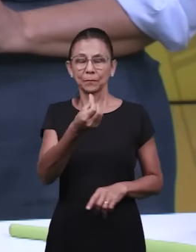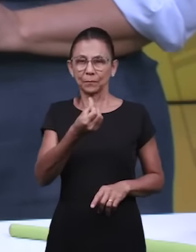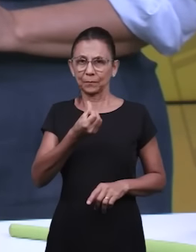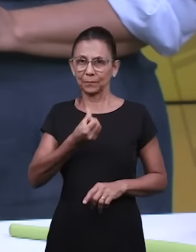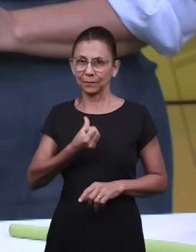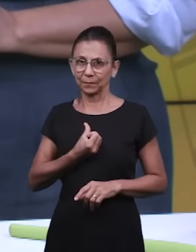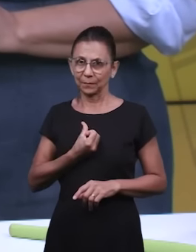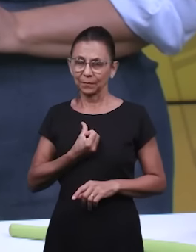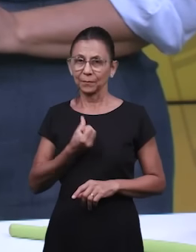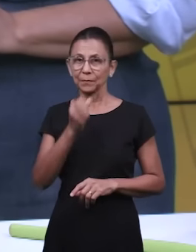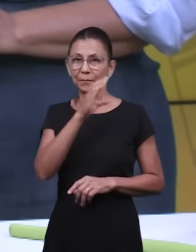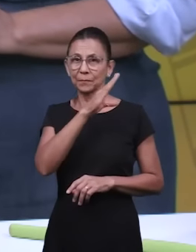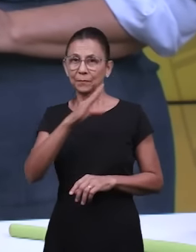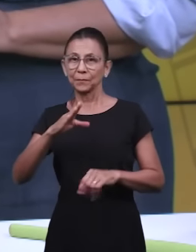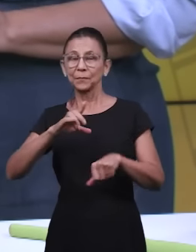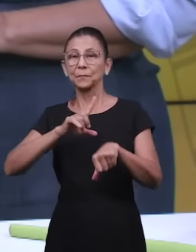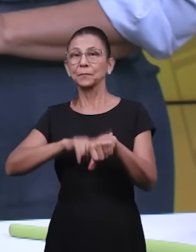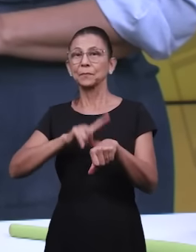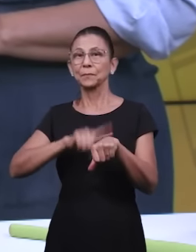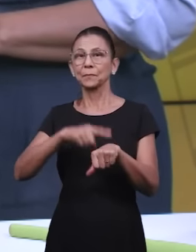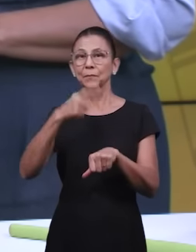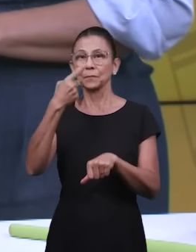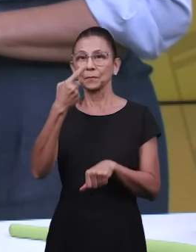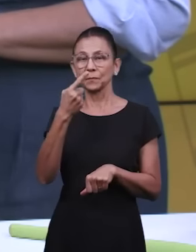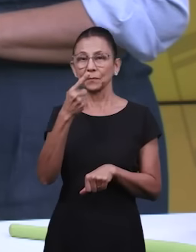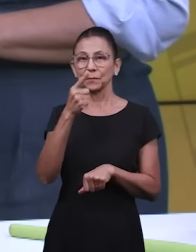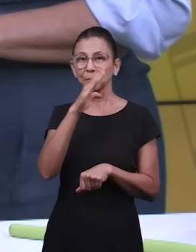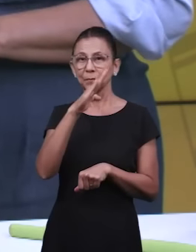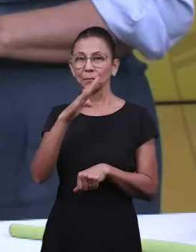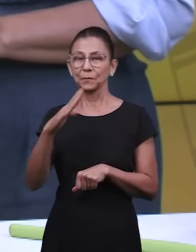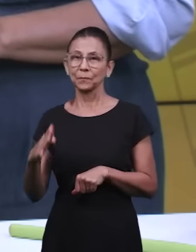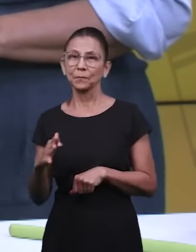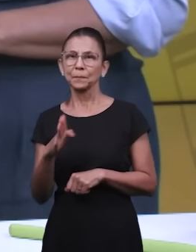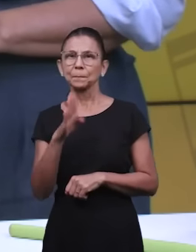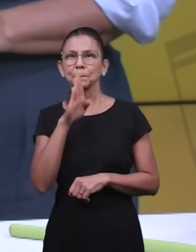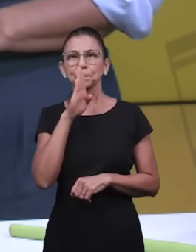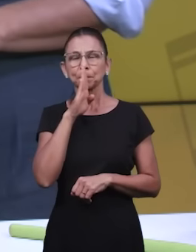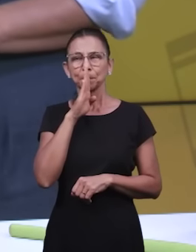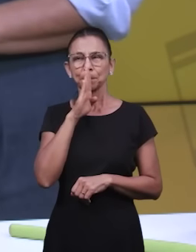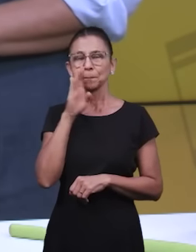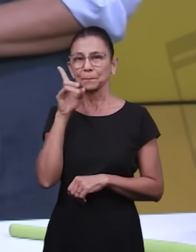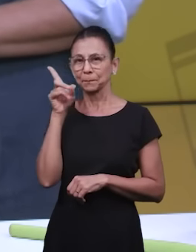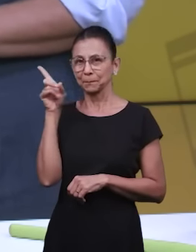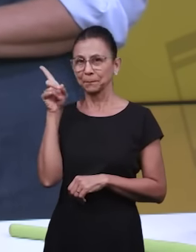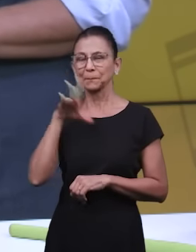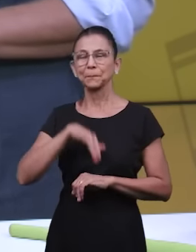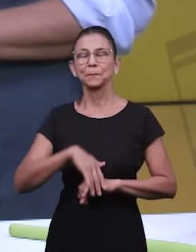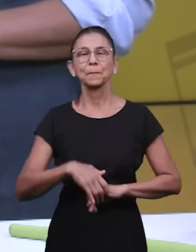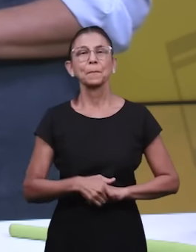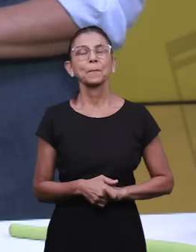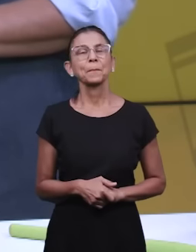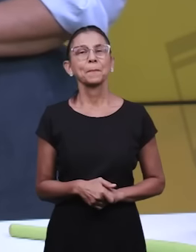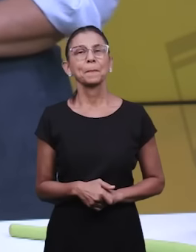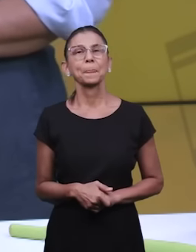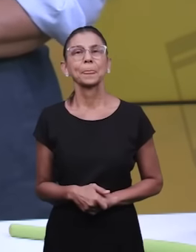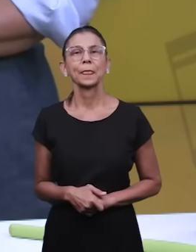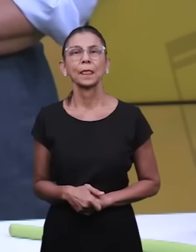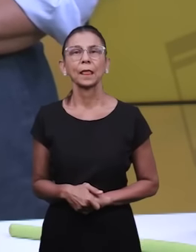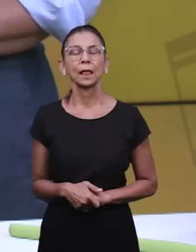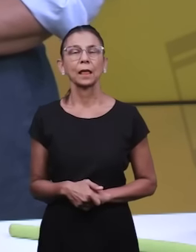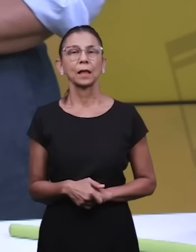pontuada, meio tempo e um quarto de silêncio. Será esta figura. Então aqui